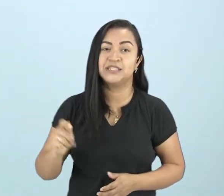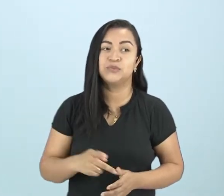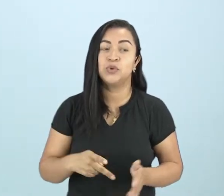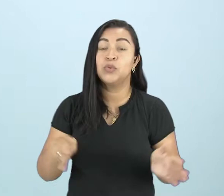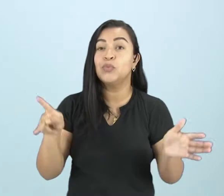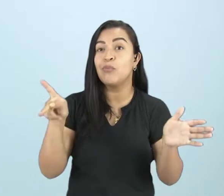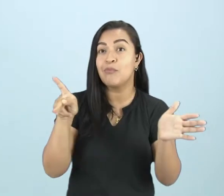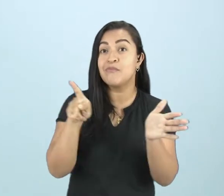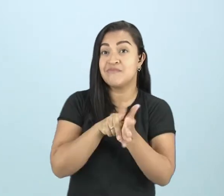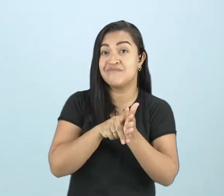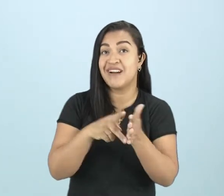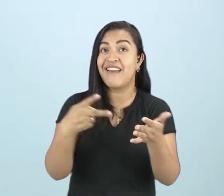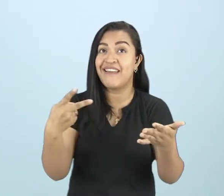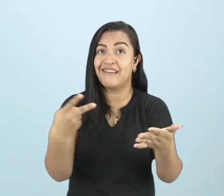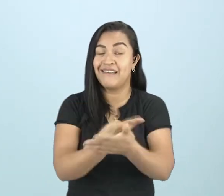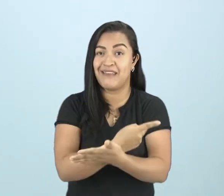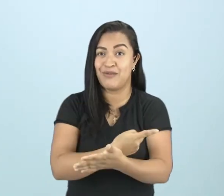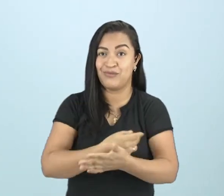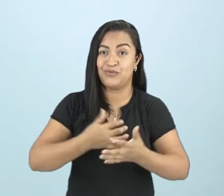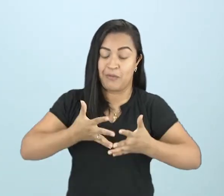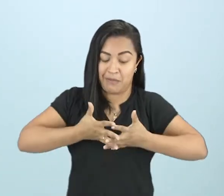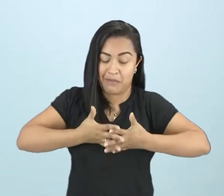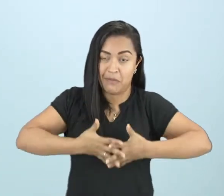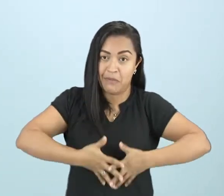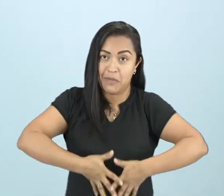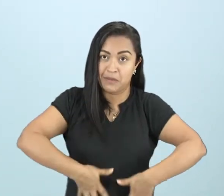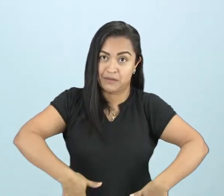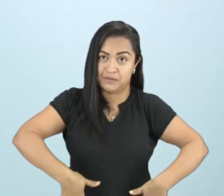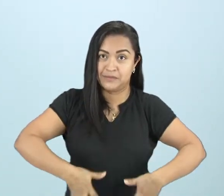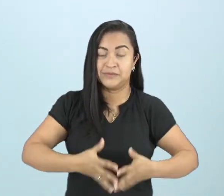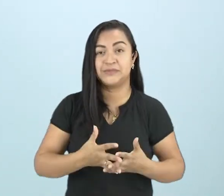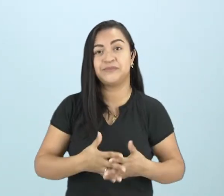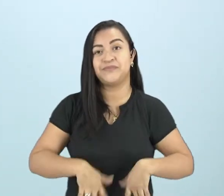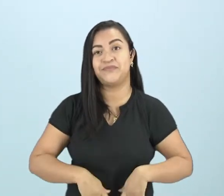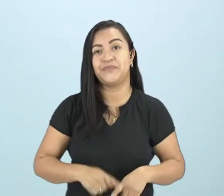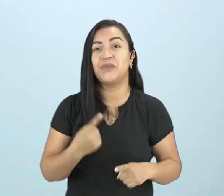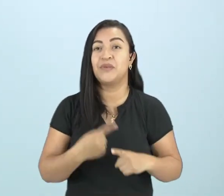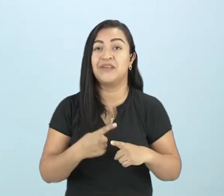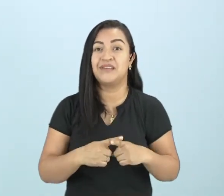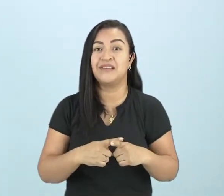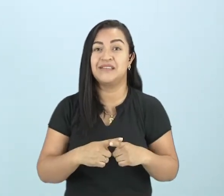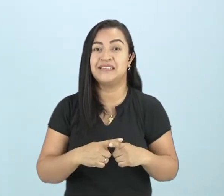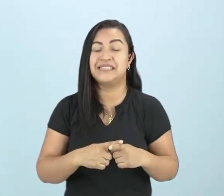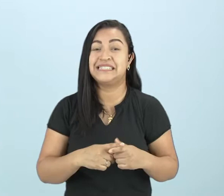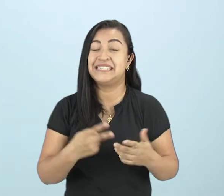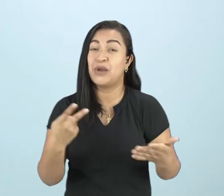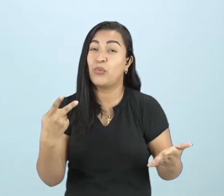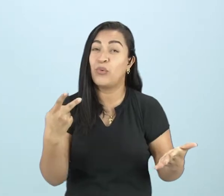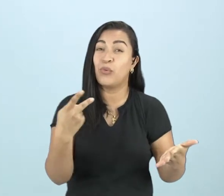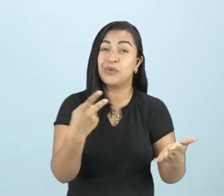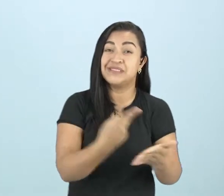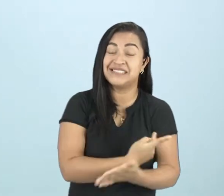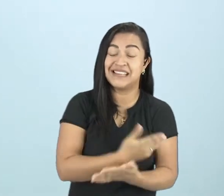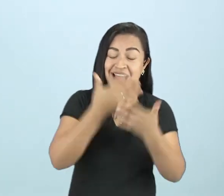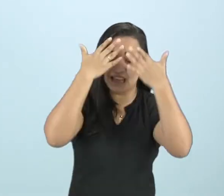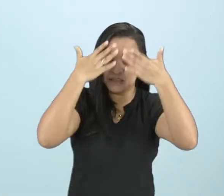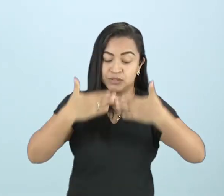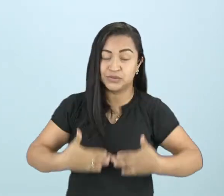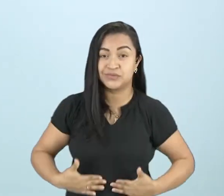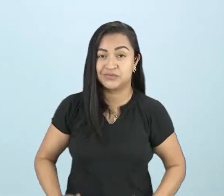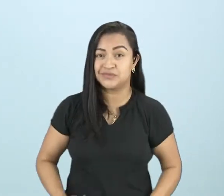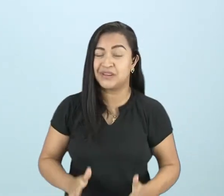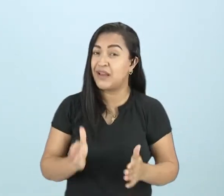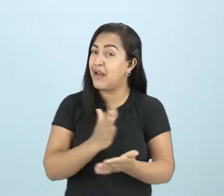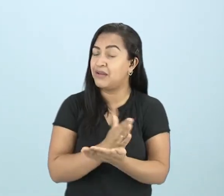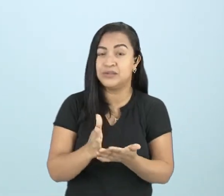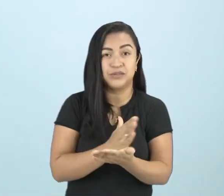que acabam acarretando, geram no organismo algum defeito deletério, algum